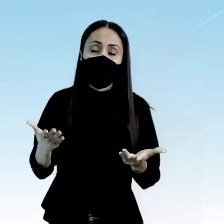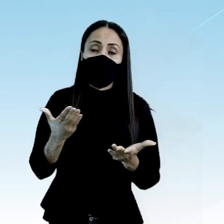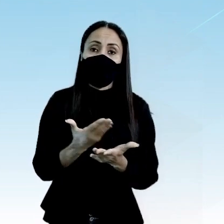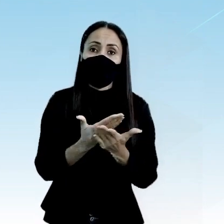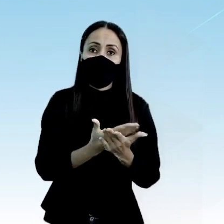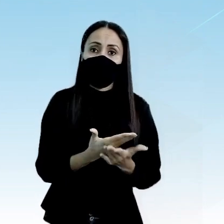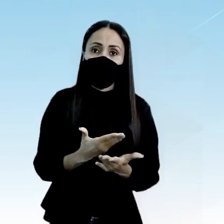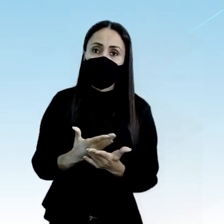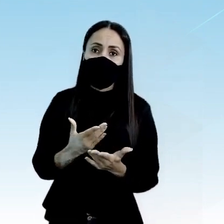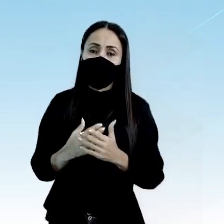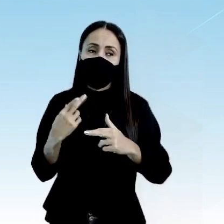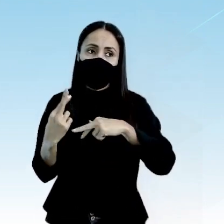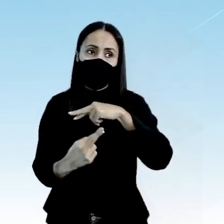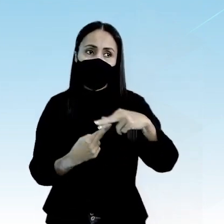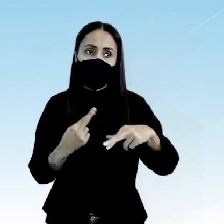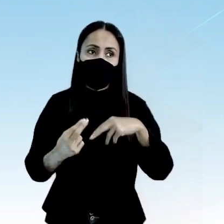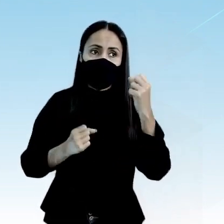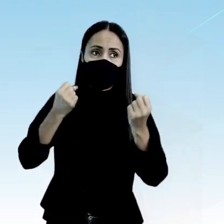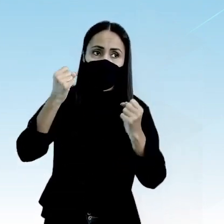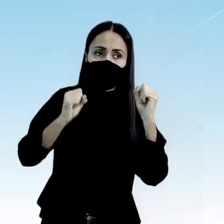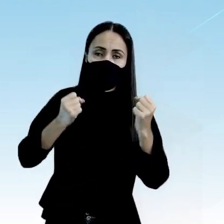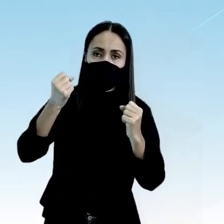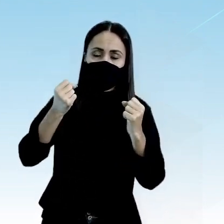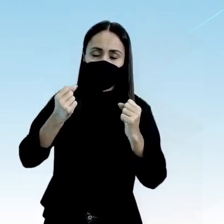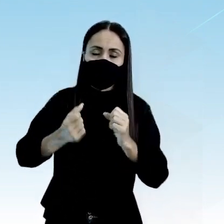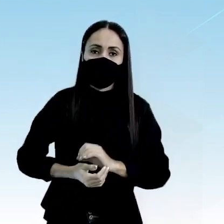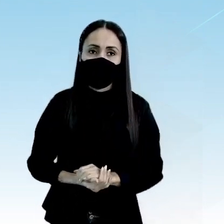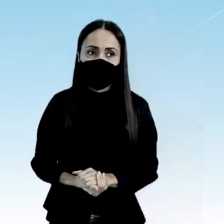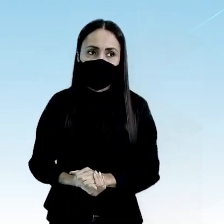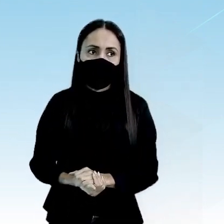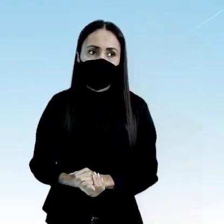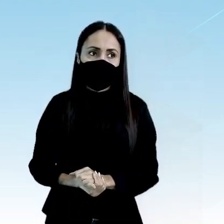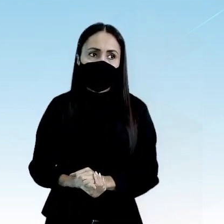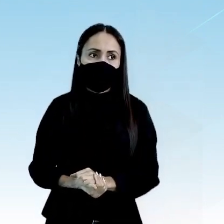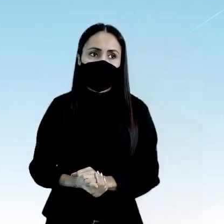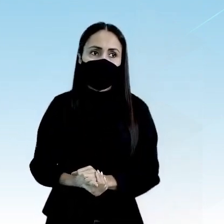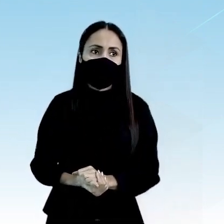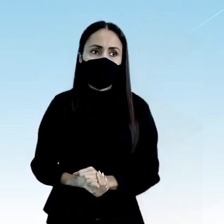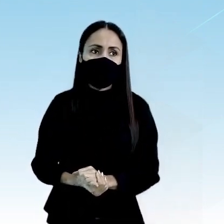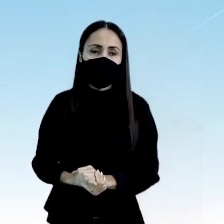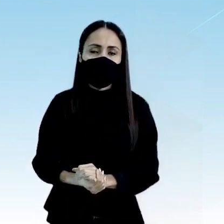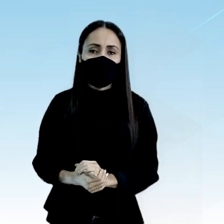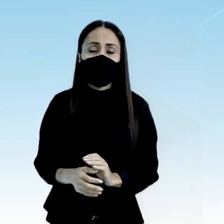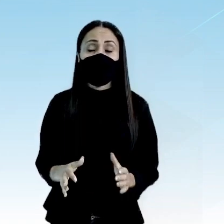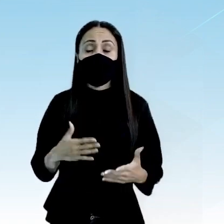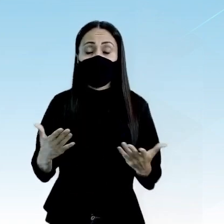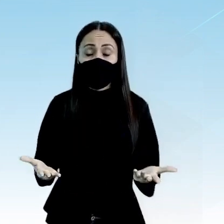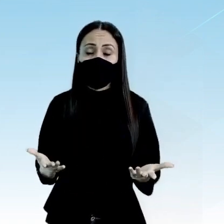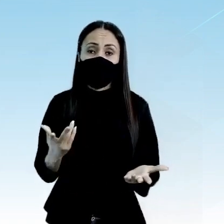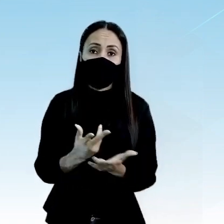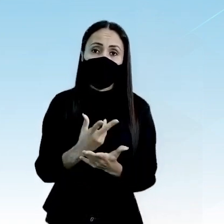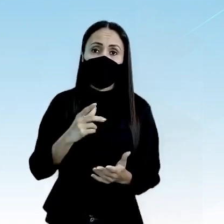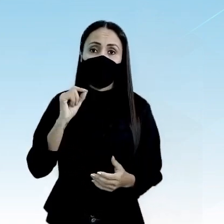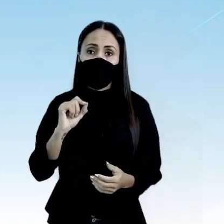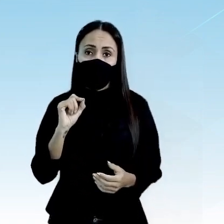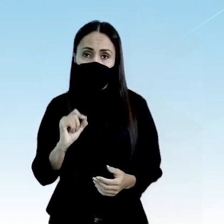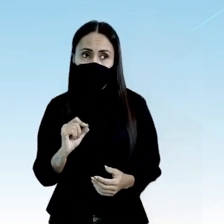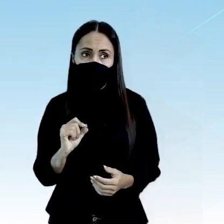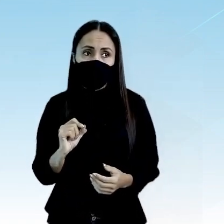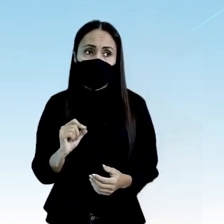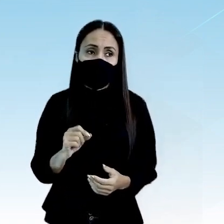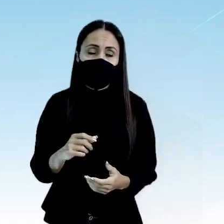a Revolução Industrial. Então, Revolução Industrial, né? Então, a Revolução Industrial